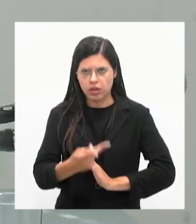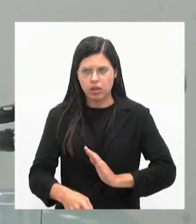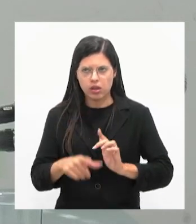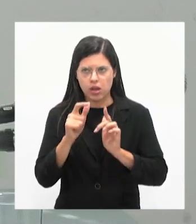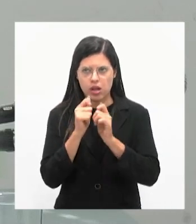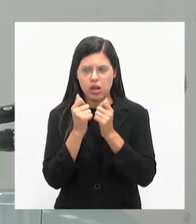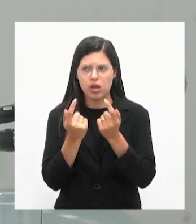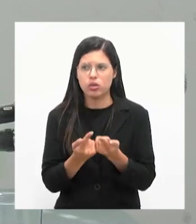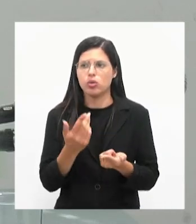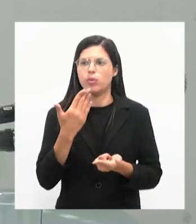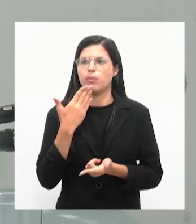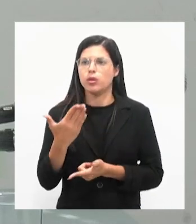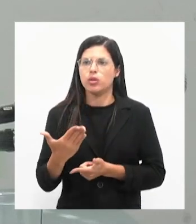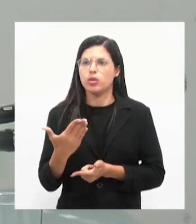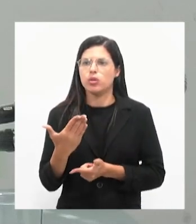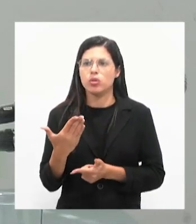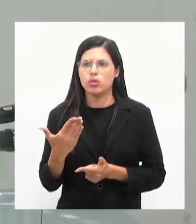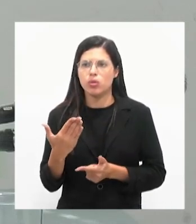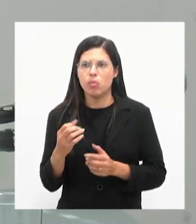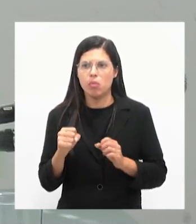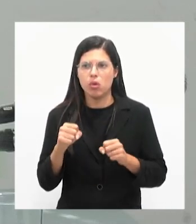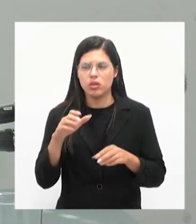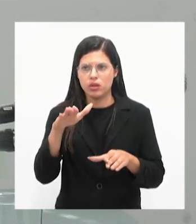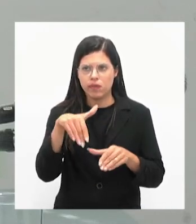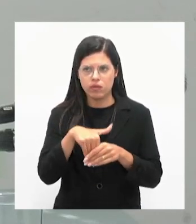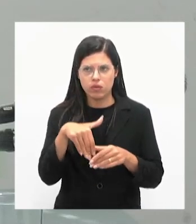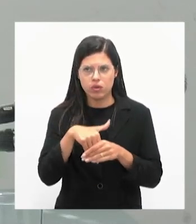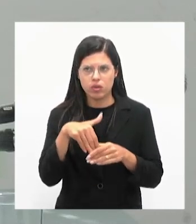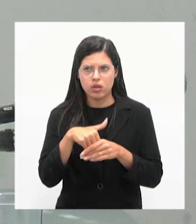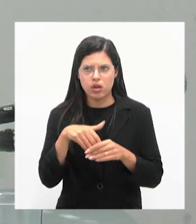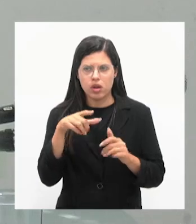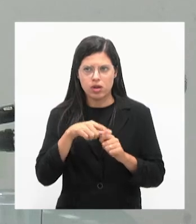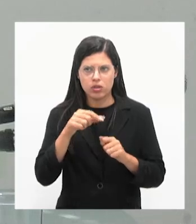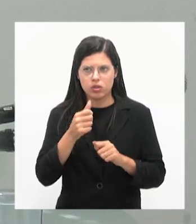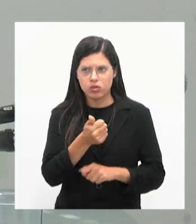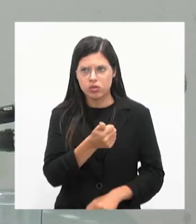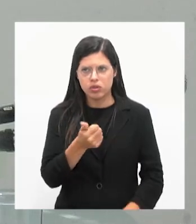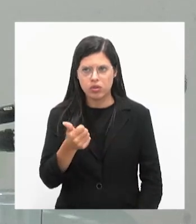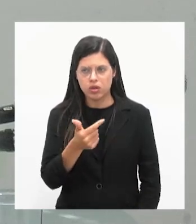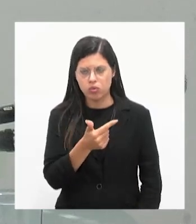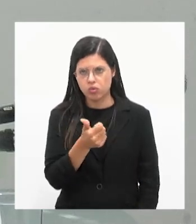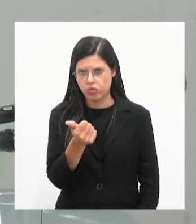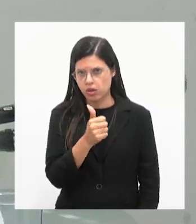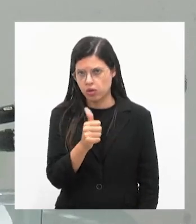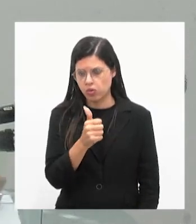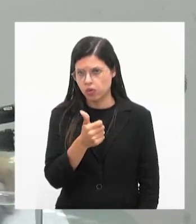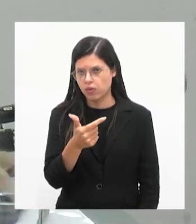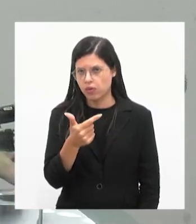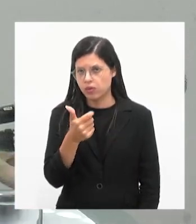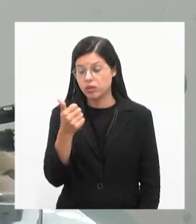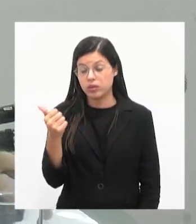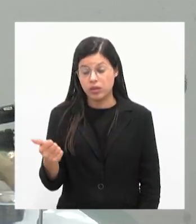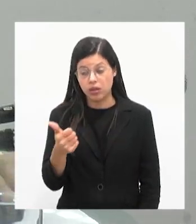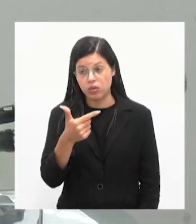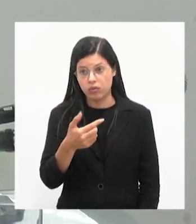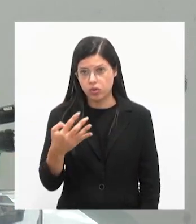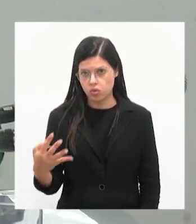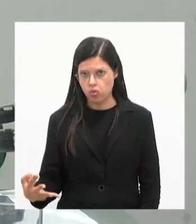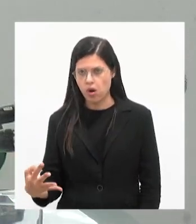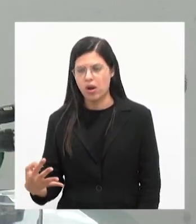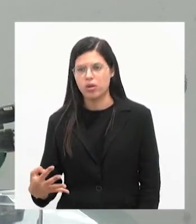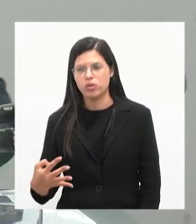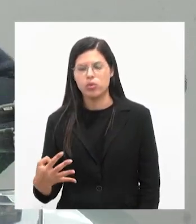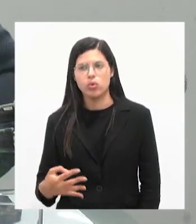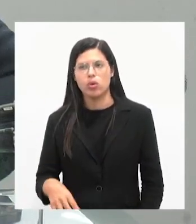o mesmo pedido para que possa deliberar na força do artigo 124 da Constituição do Estado, em ambas as hipóteses, a suspensão desse